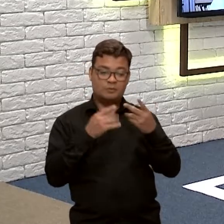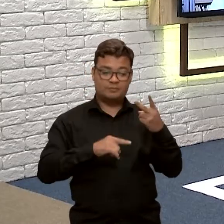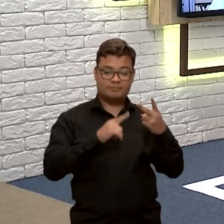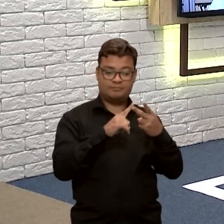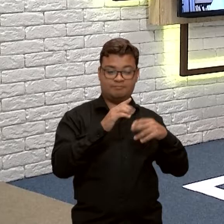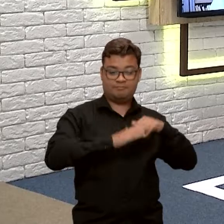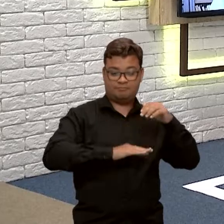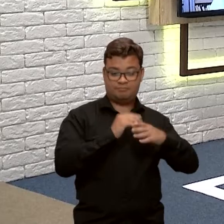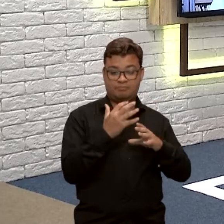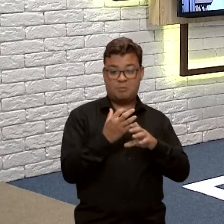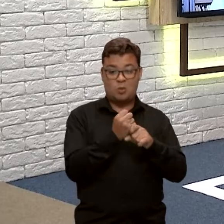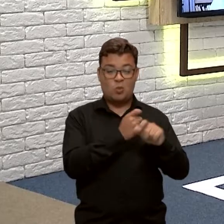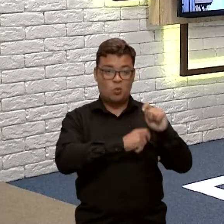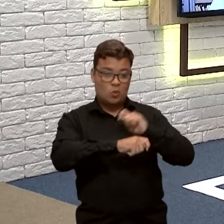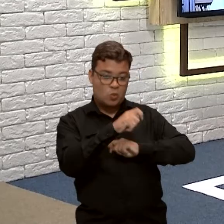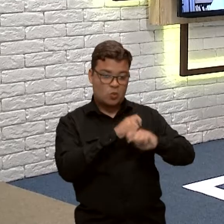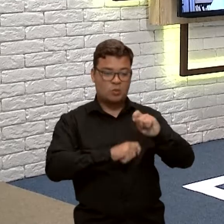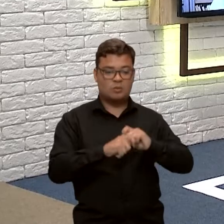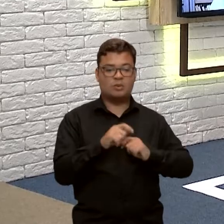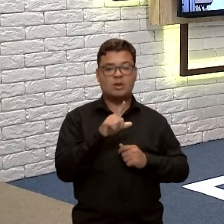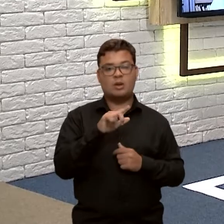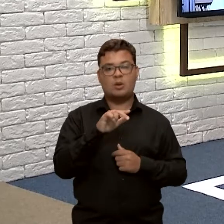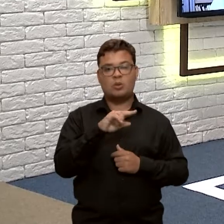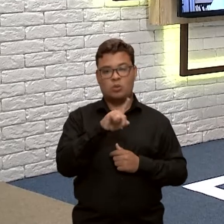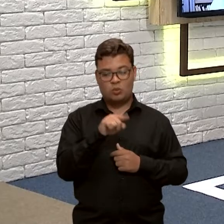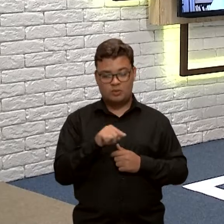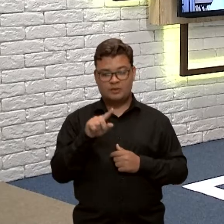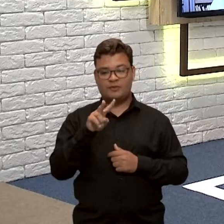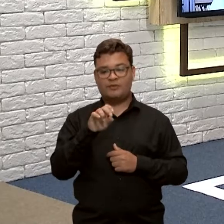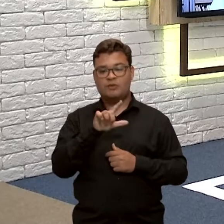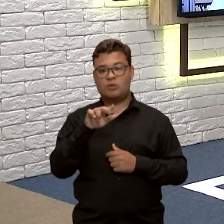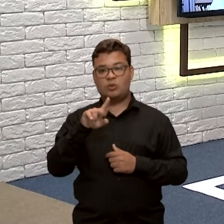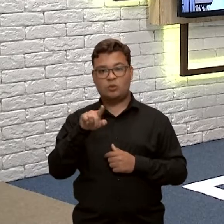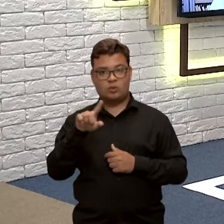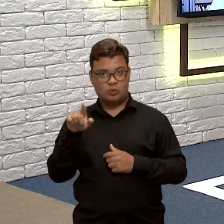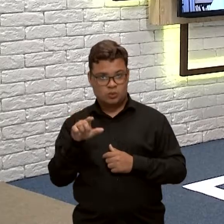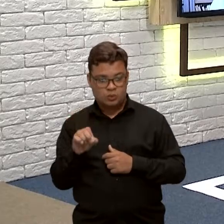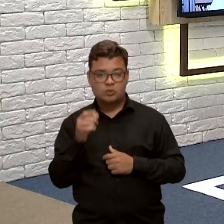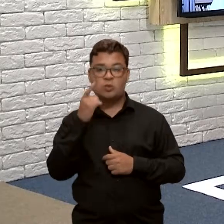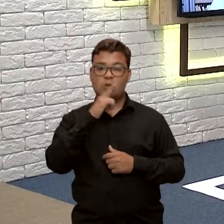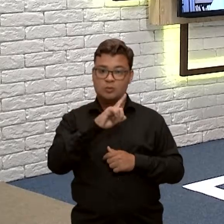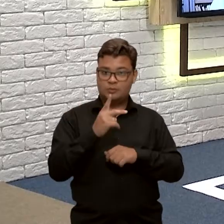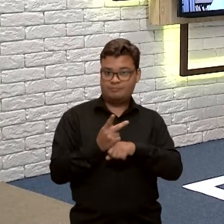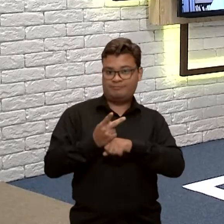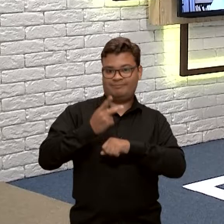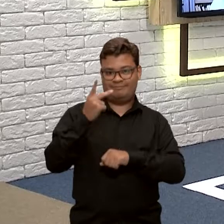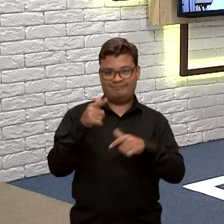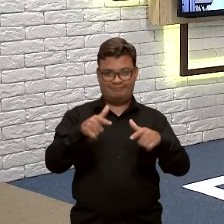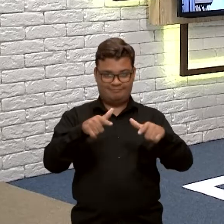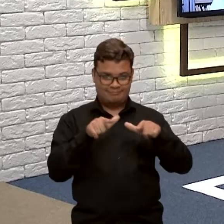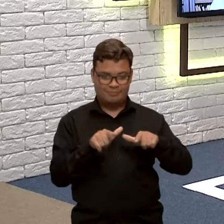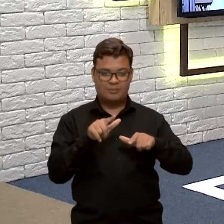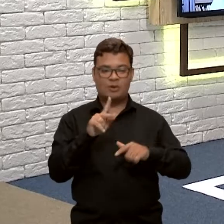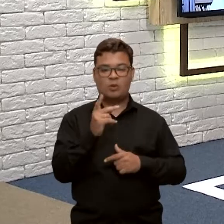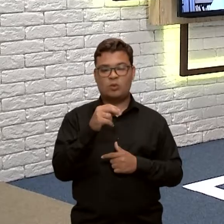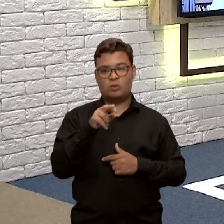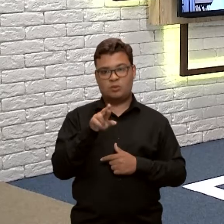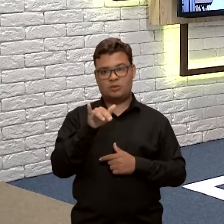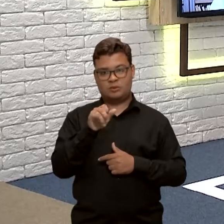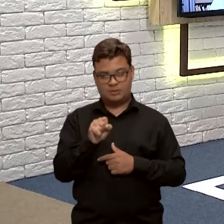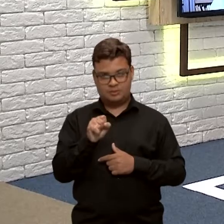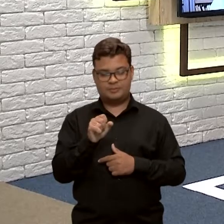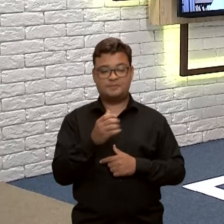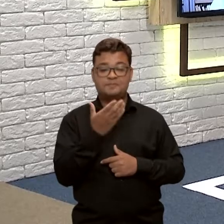economista Luiz Gonzaga de Melo Beluso, que recebeu o título de doutor honoris causa pela UFG. Ele se identifica como um